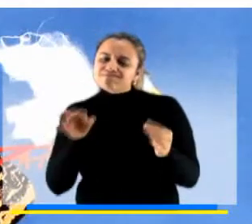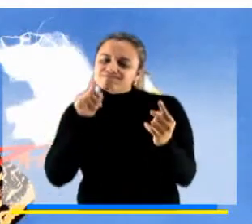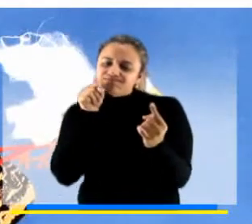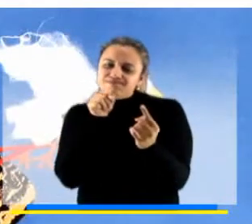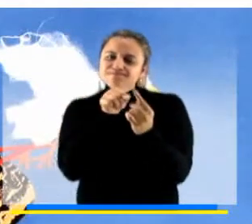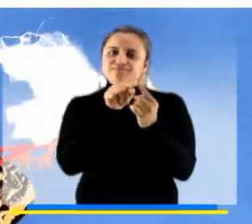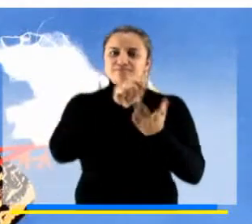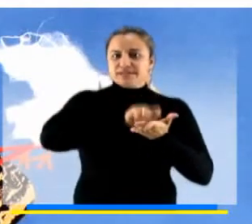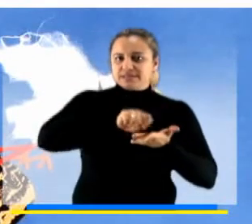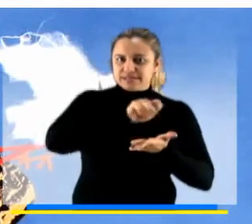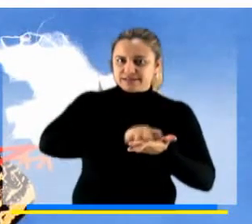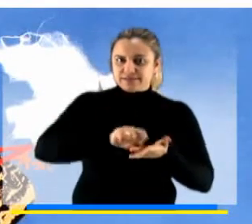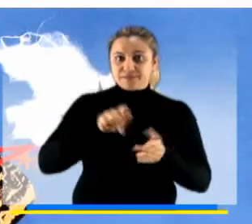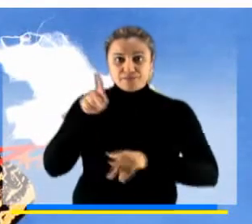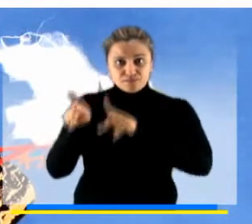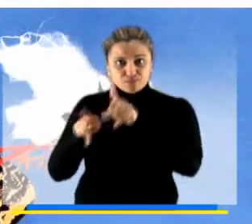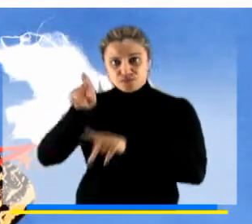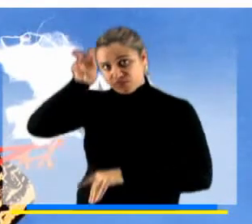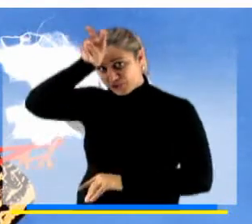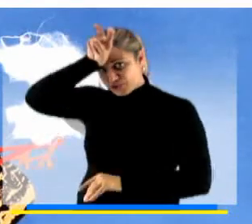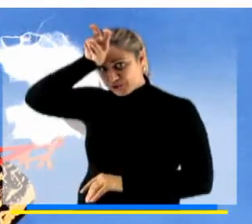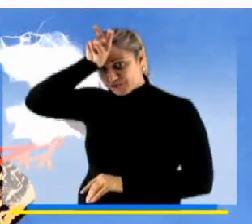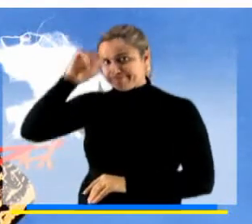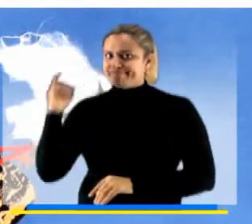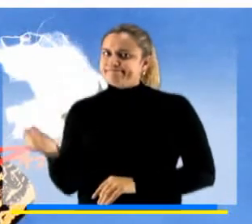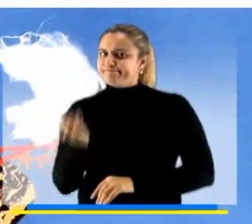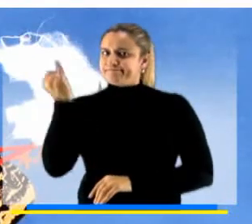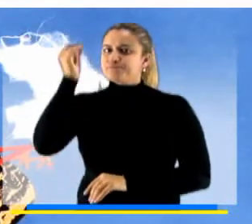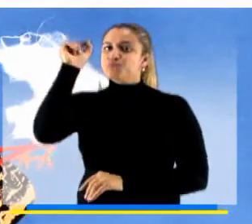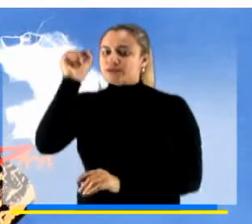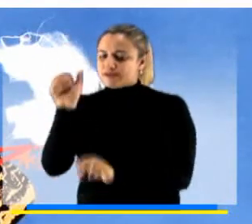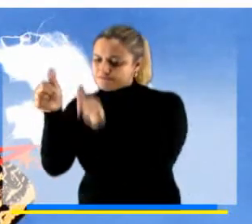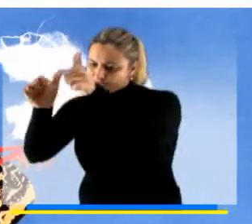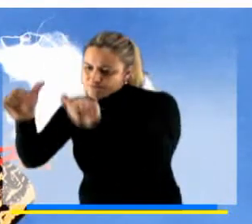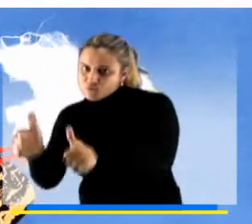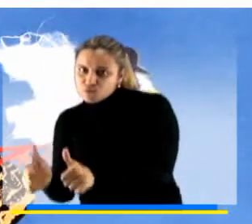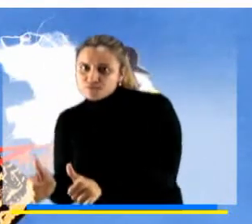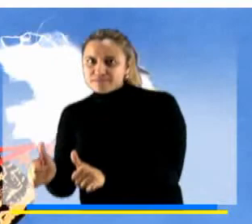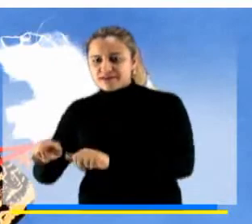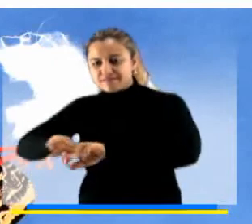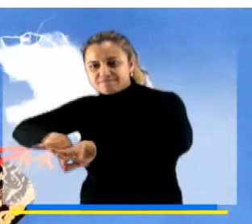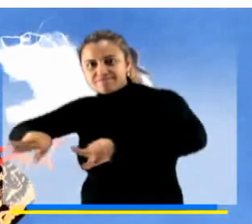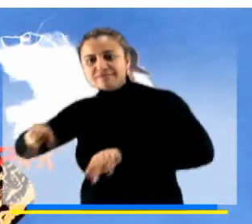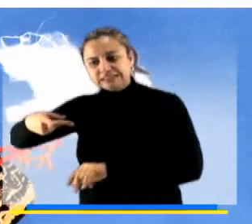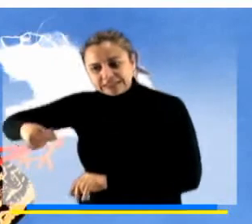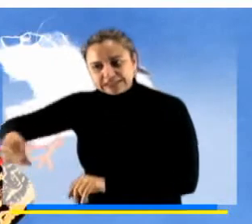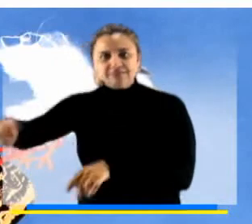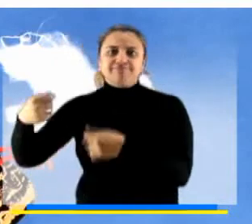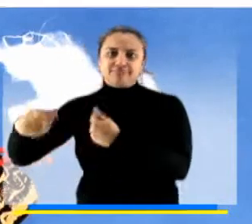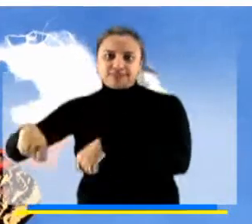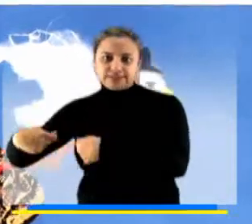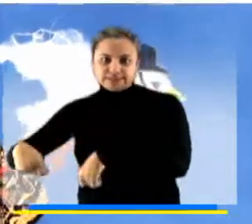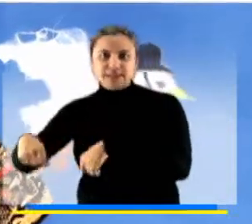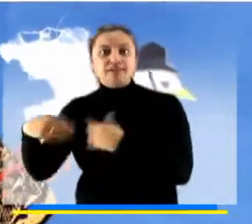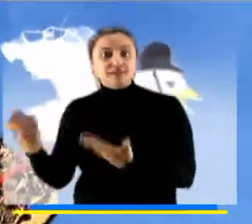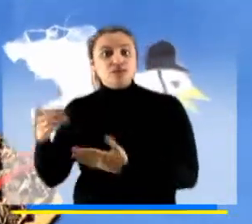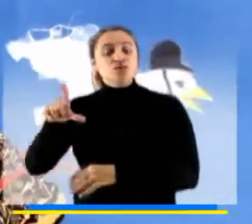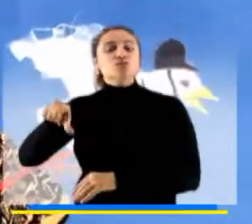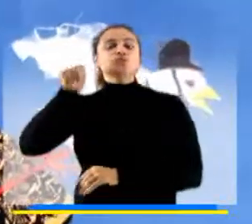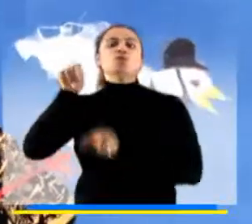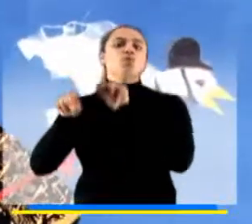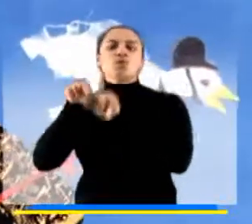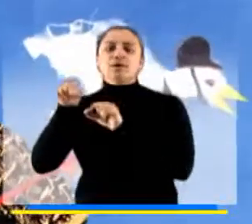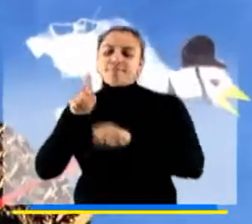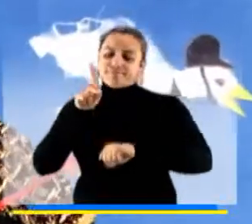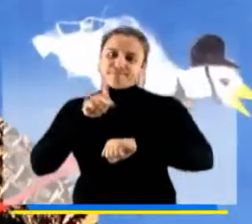Para os egípcios, era importante que seus monumentos durassem para sempre. Por isso escolheram a pedra